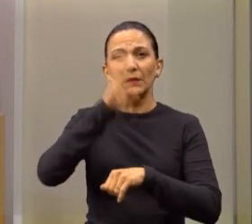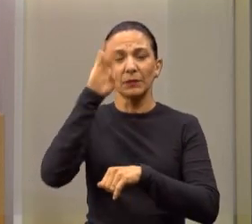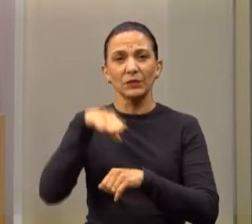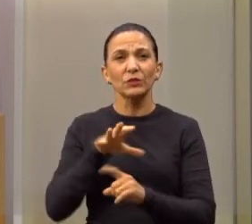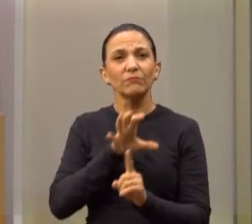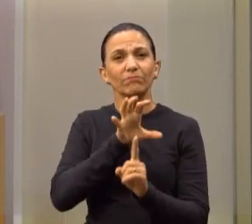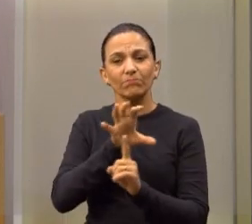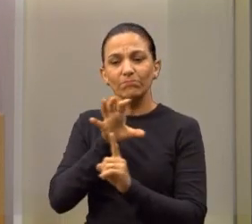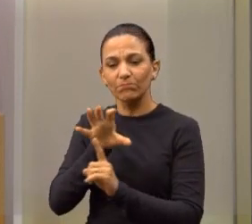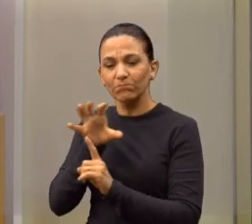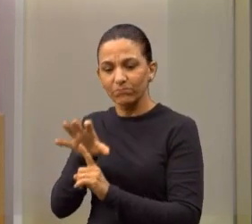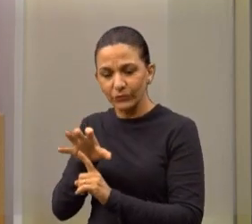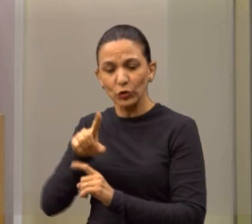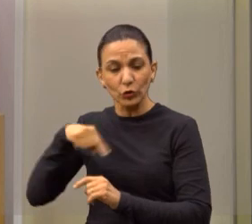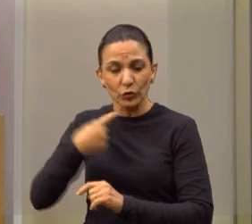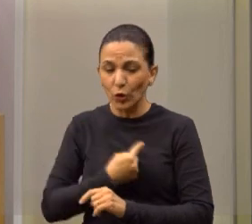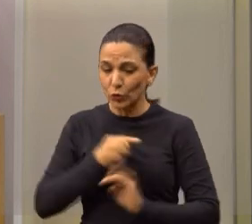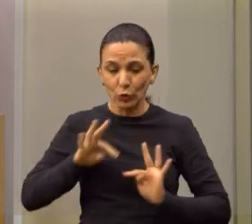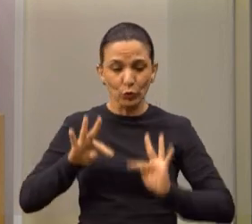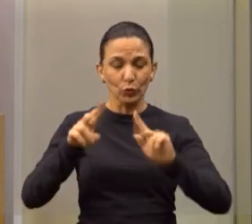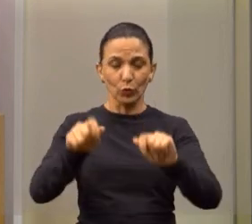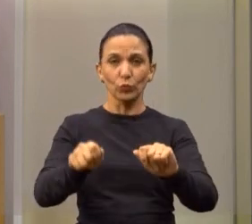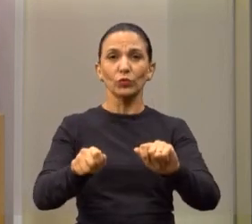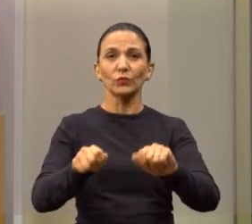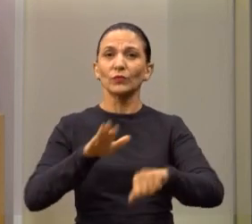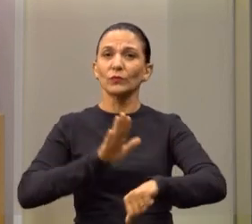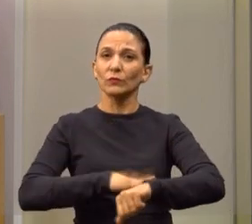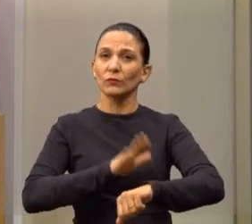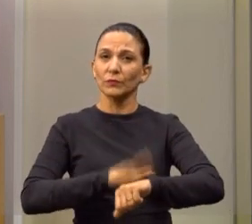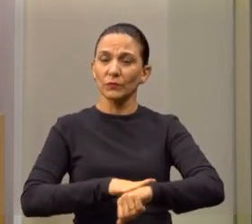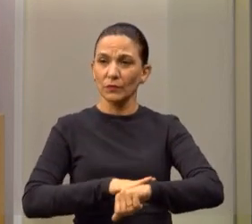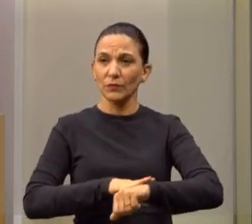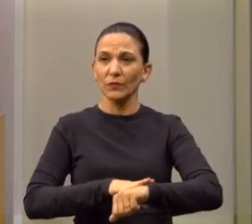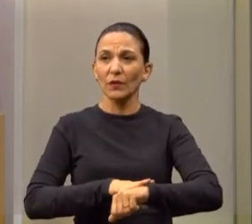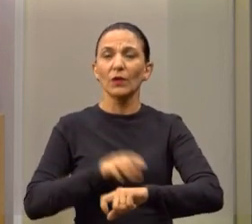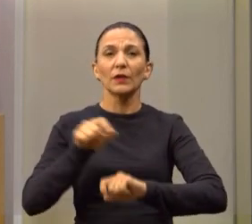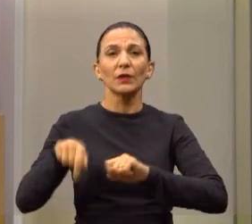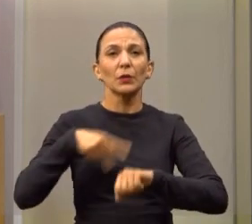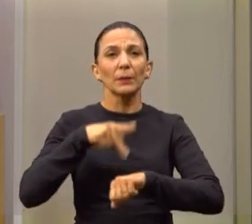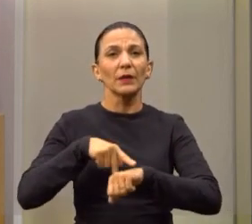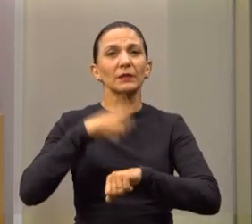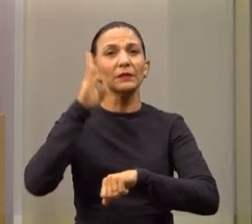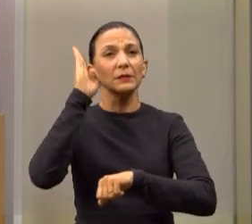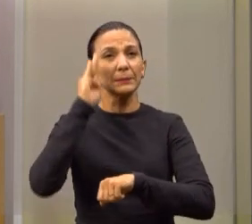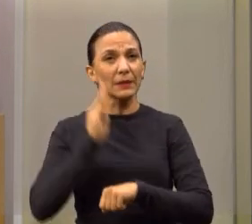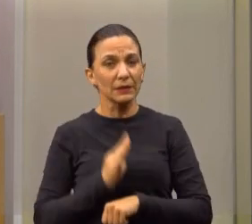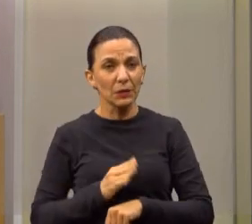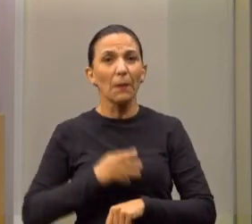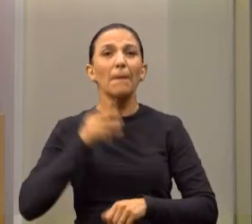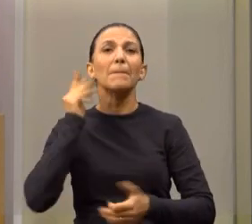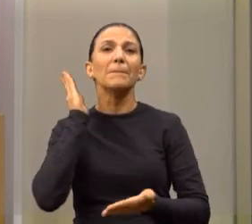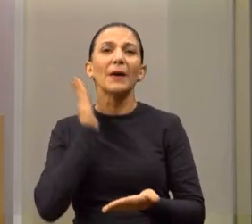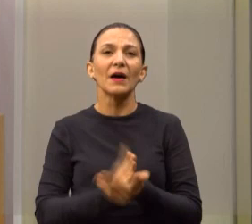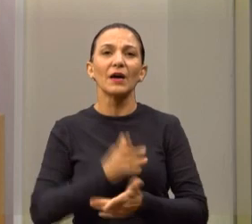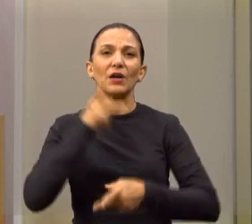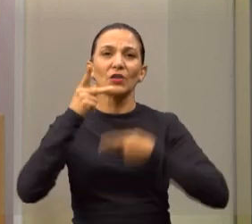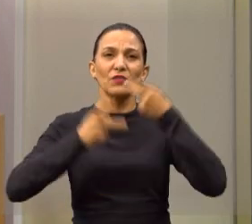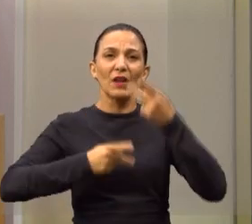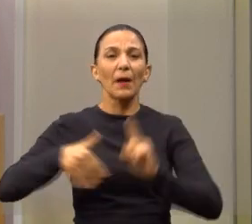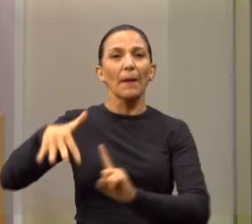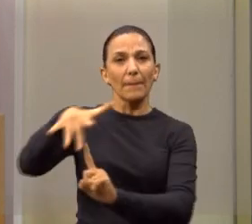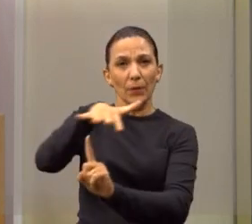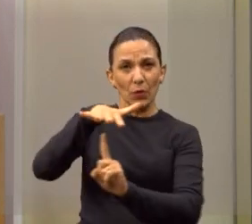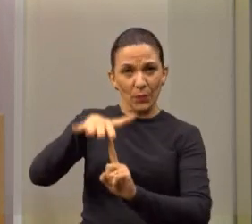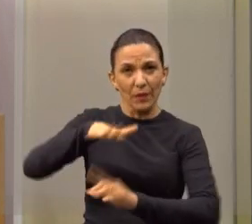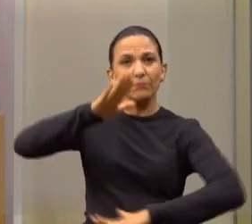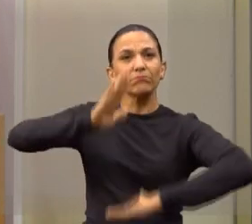nós, respectivamente. Está na hora dos parlamentares dessa pátria parar de falar somente em meio ambiente